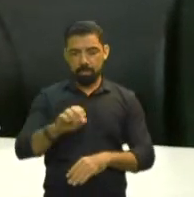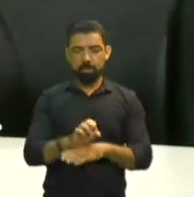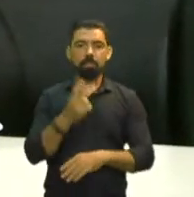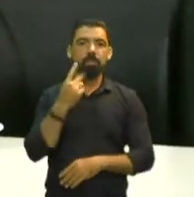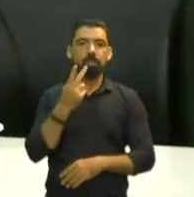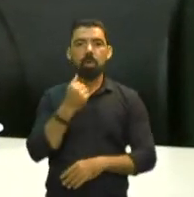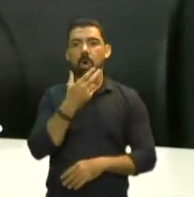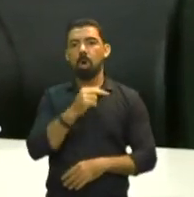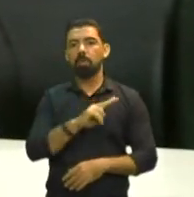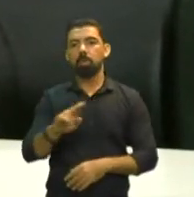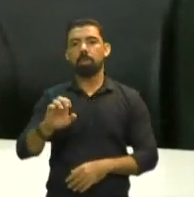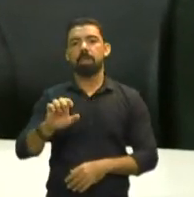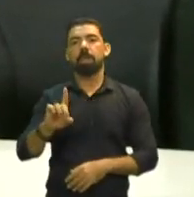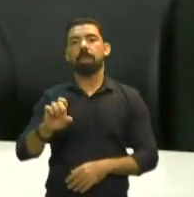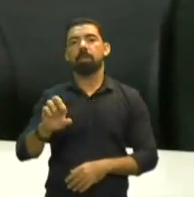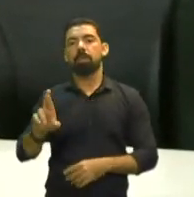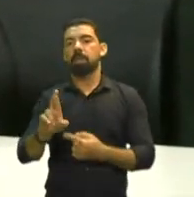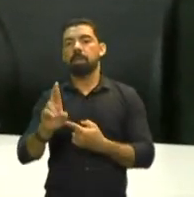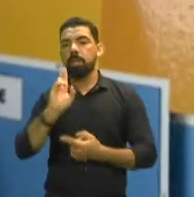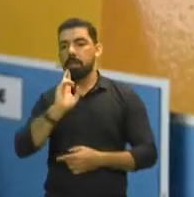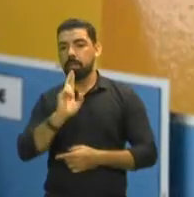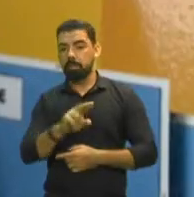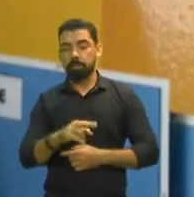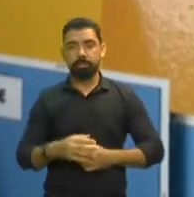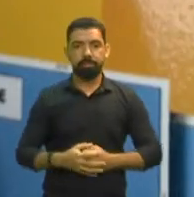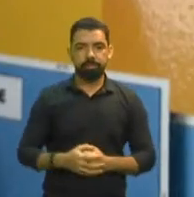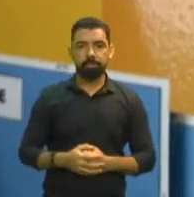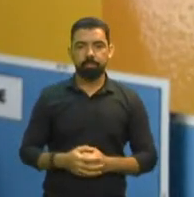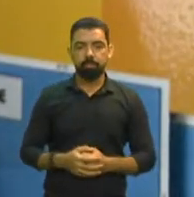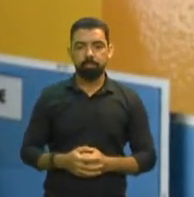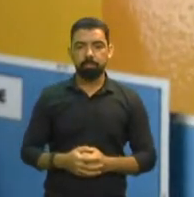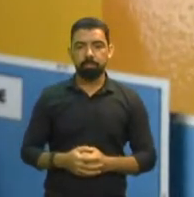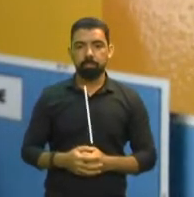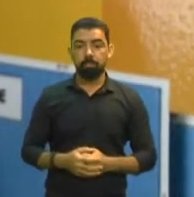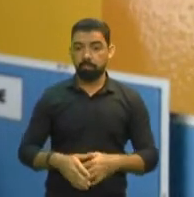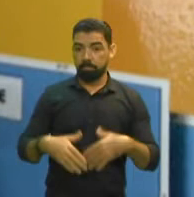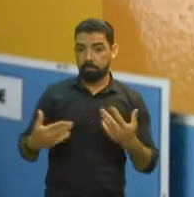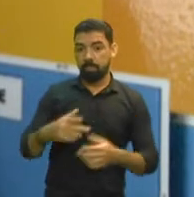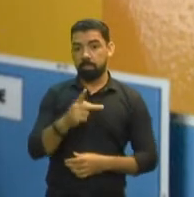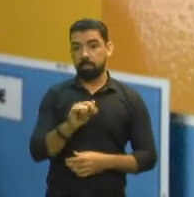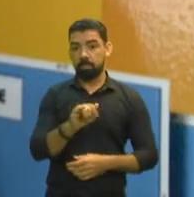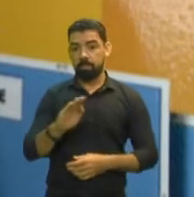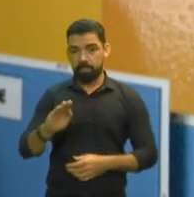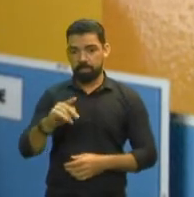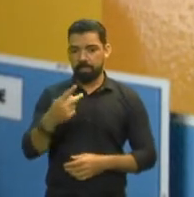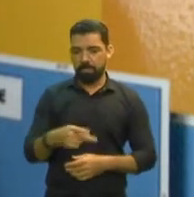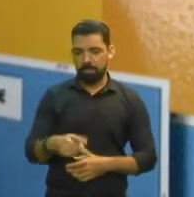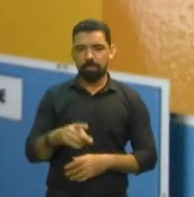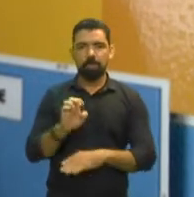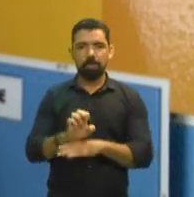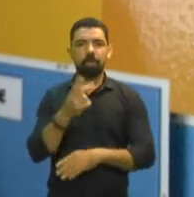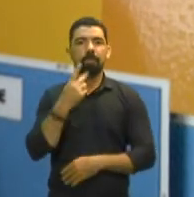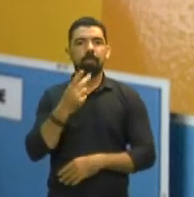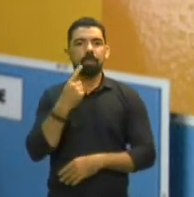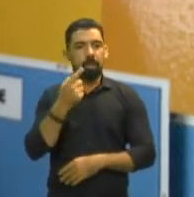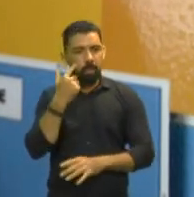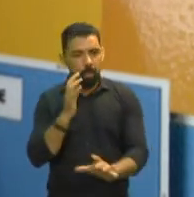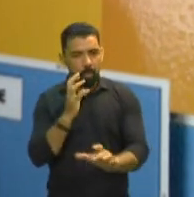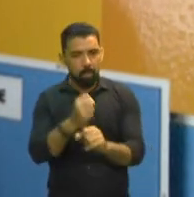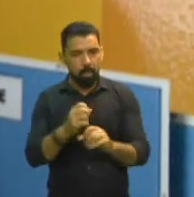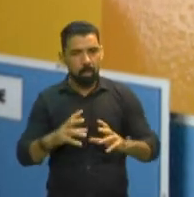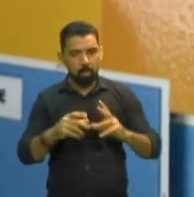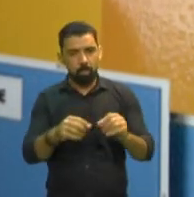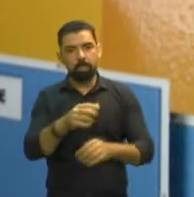Rocha, comenta o resultado do estudo. O PIB do Ceará, considerando todos os seus